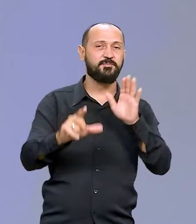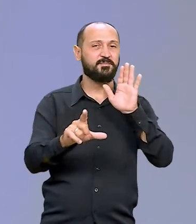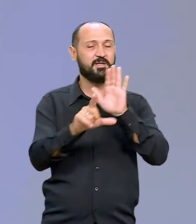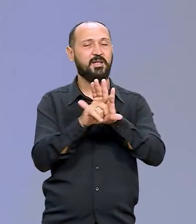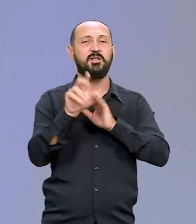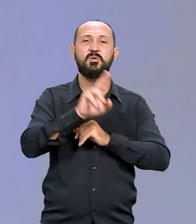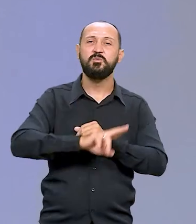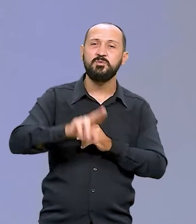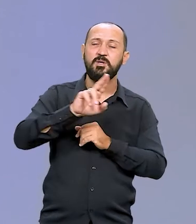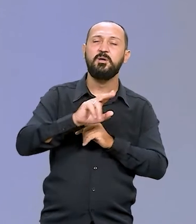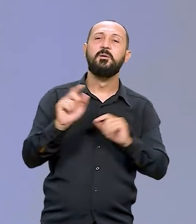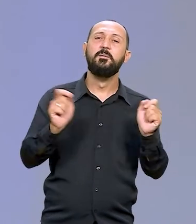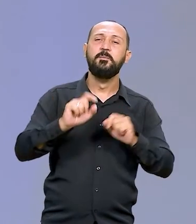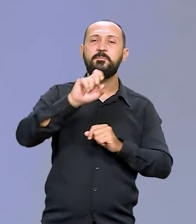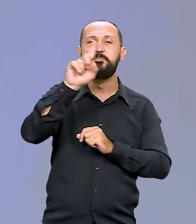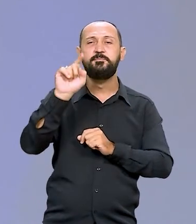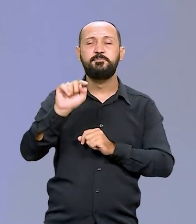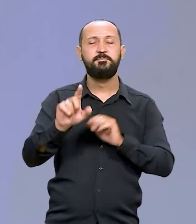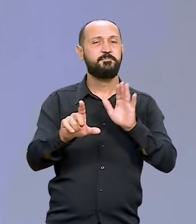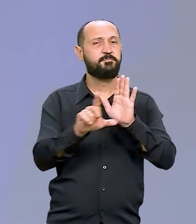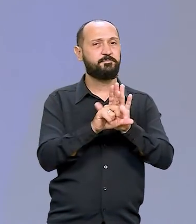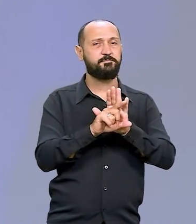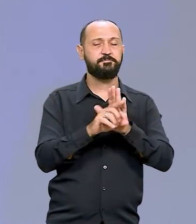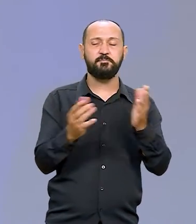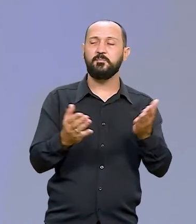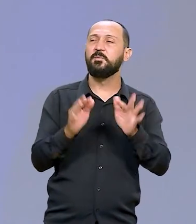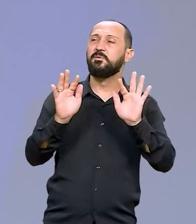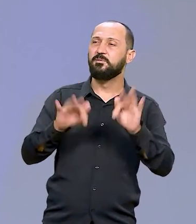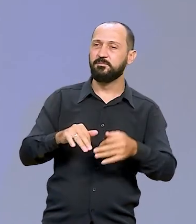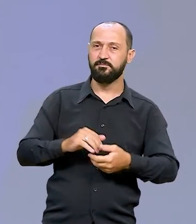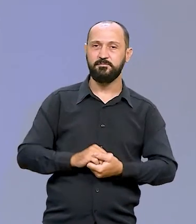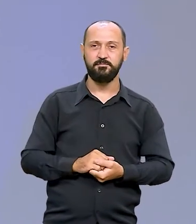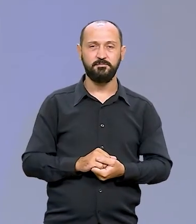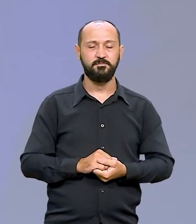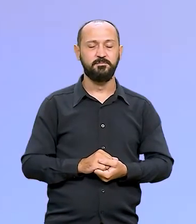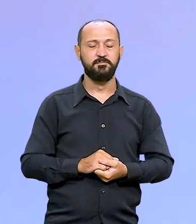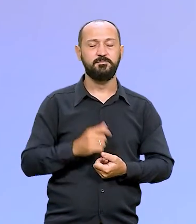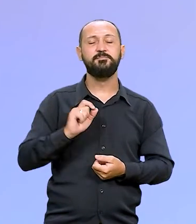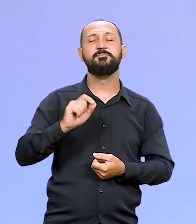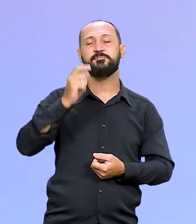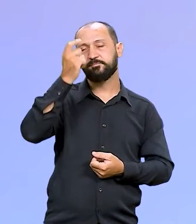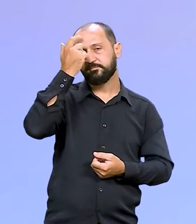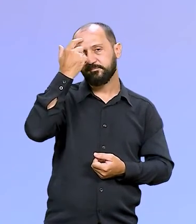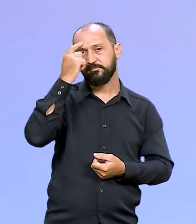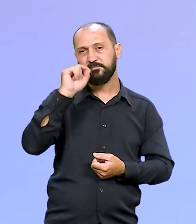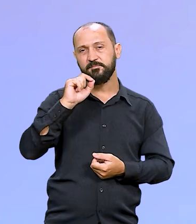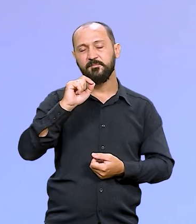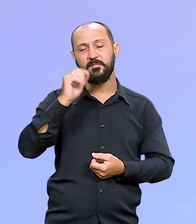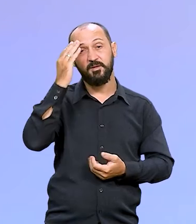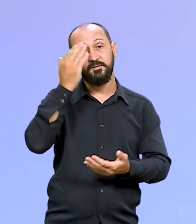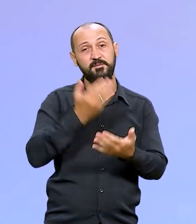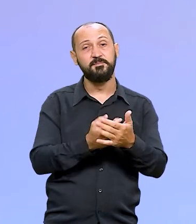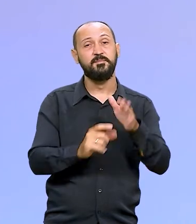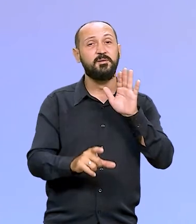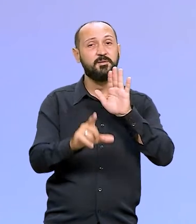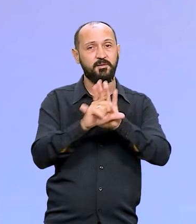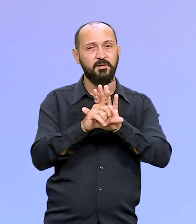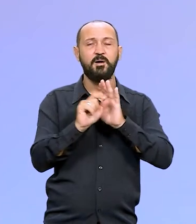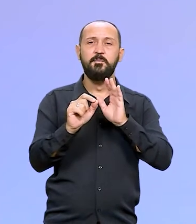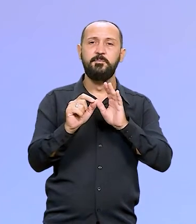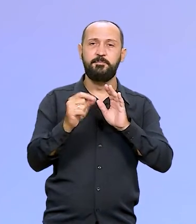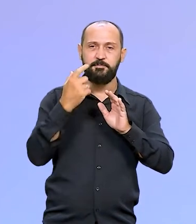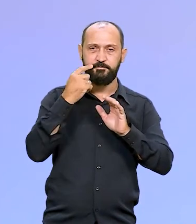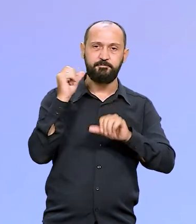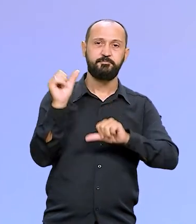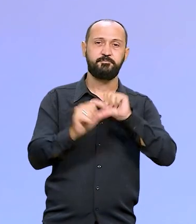futuro dessa lei da aplicação, dos possíveis questionamentos dessa lei para finalizar o programa de hoje, doutor? O que eu imagino? Eu acredito que a